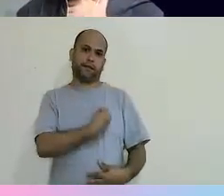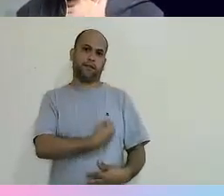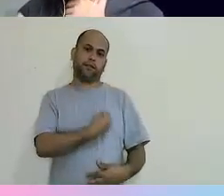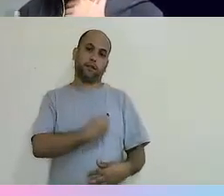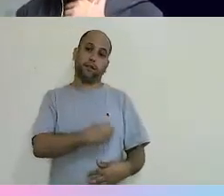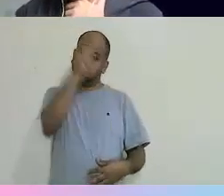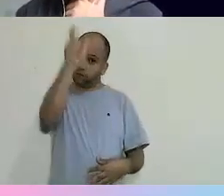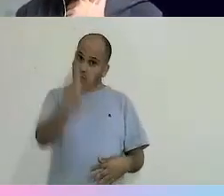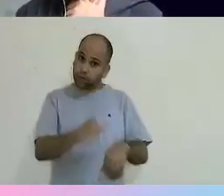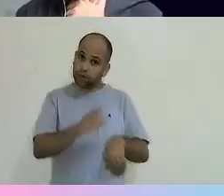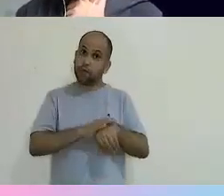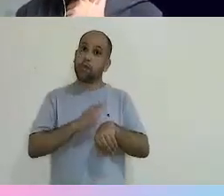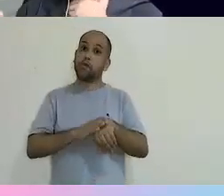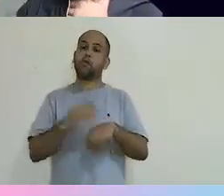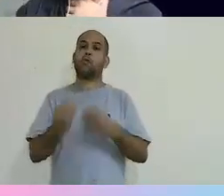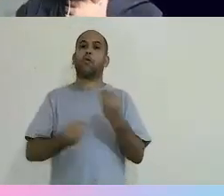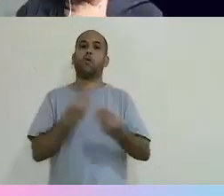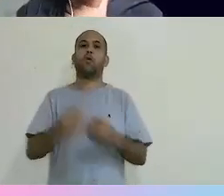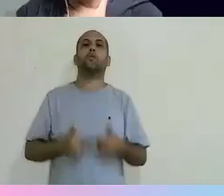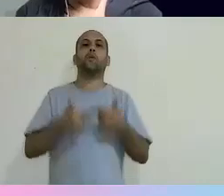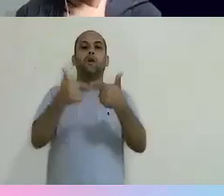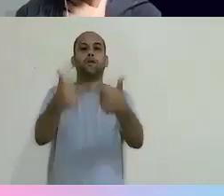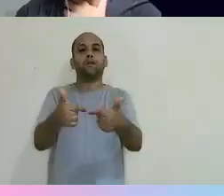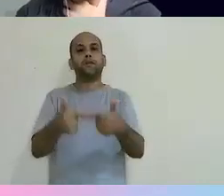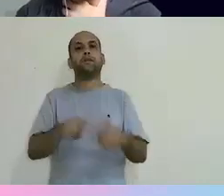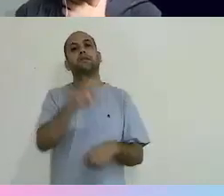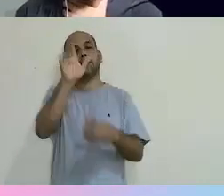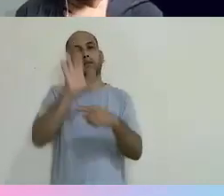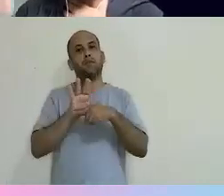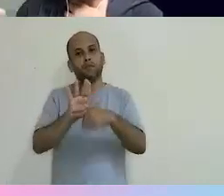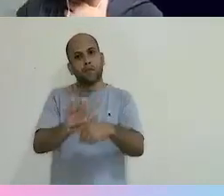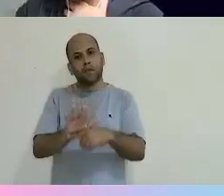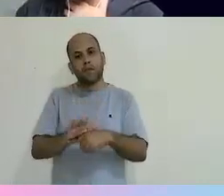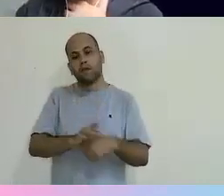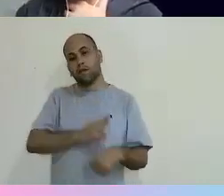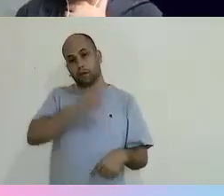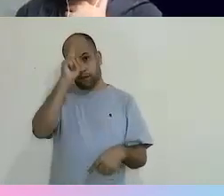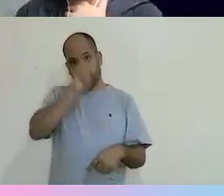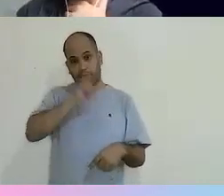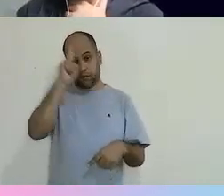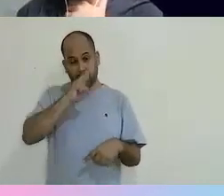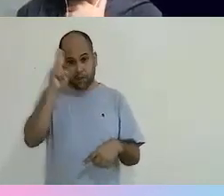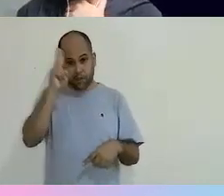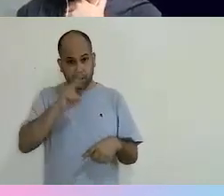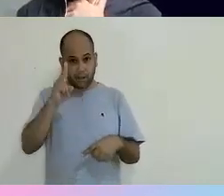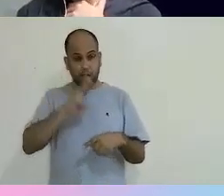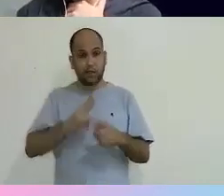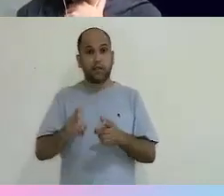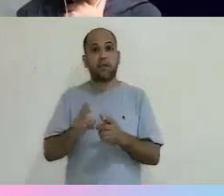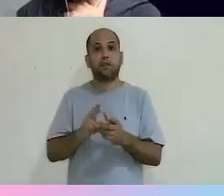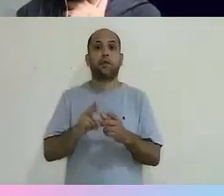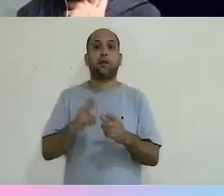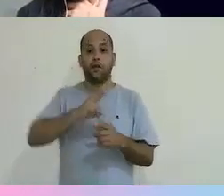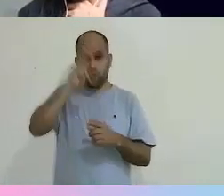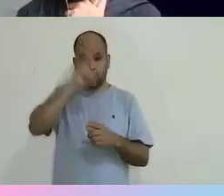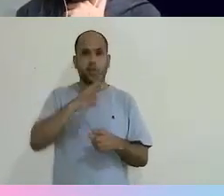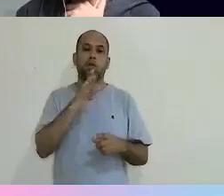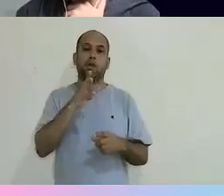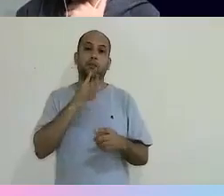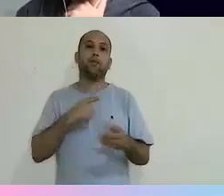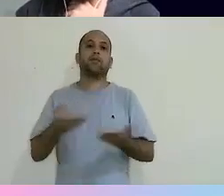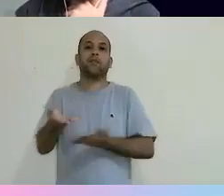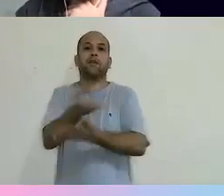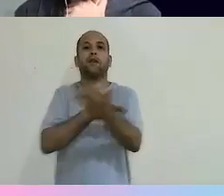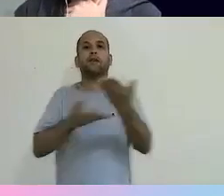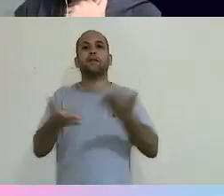sobre como você vai agir, e ele vai te dar também uma grande bagagem para você começar a lidar com pessoas, então trabalhar